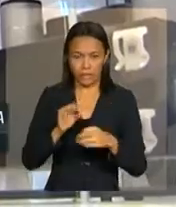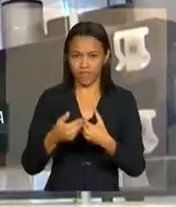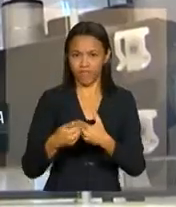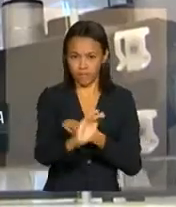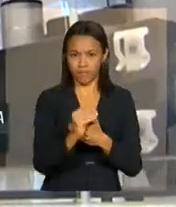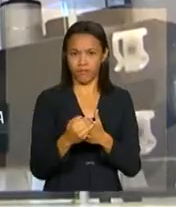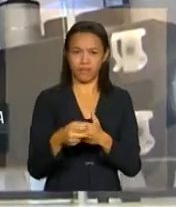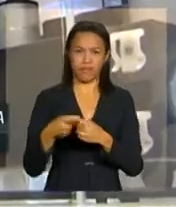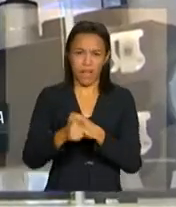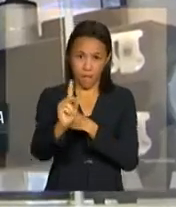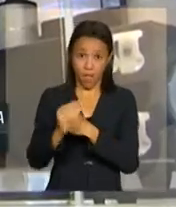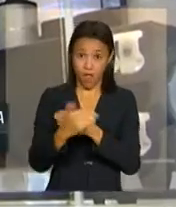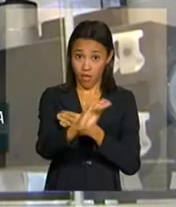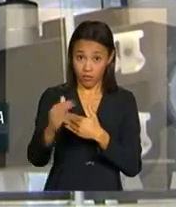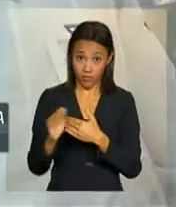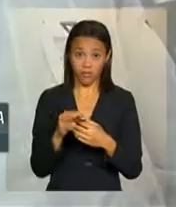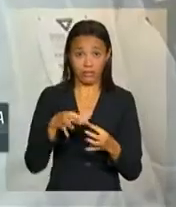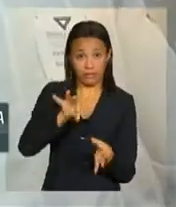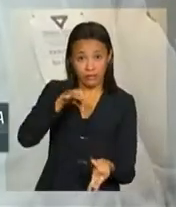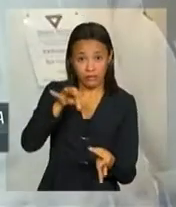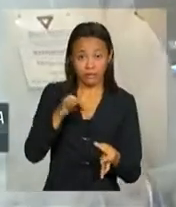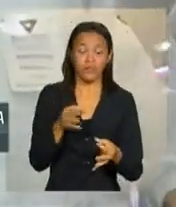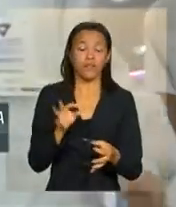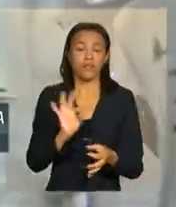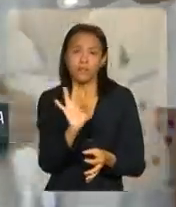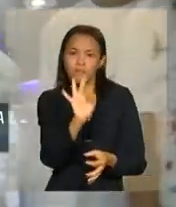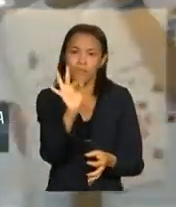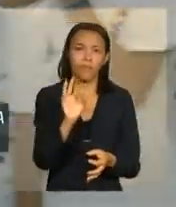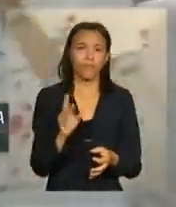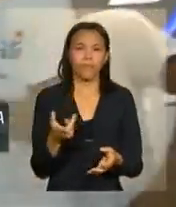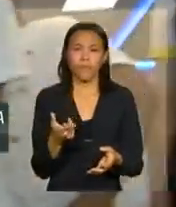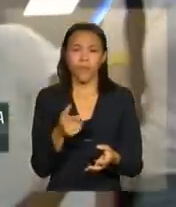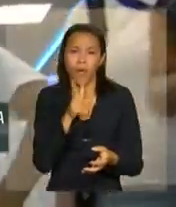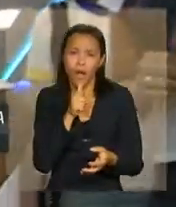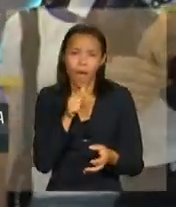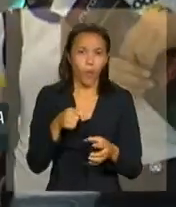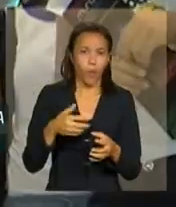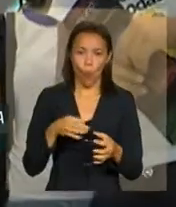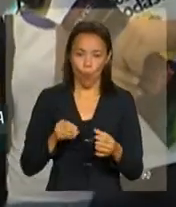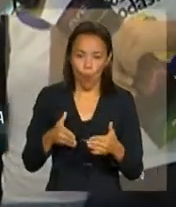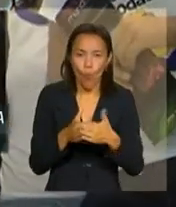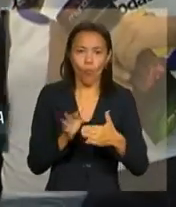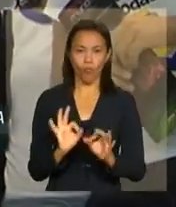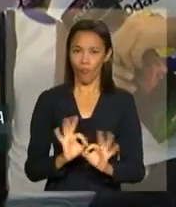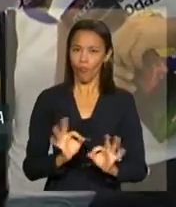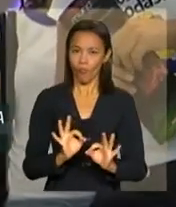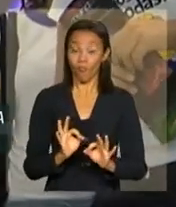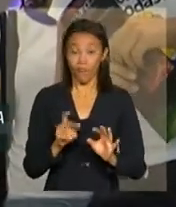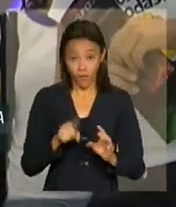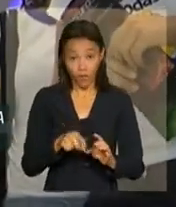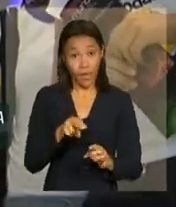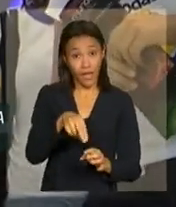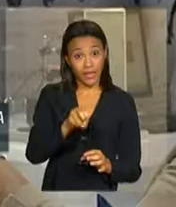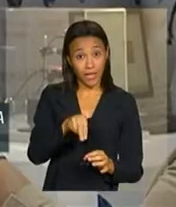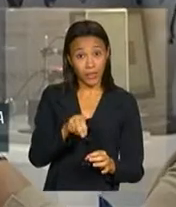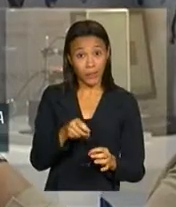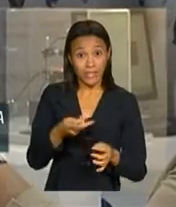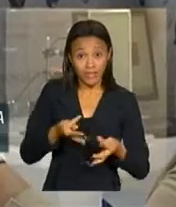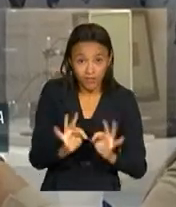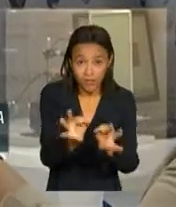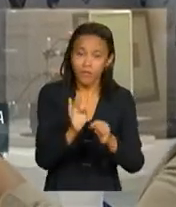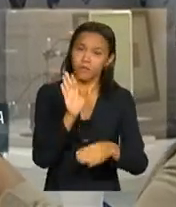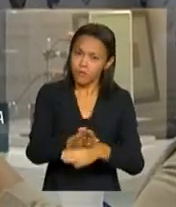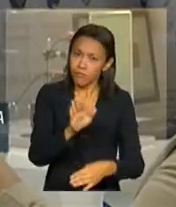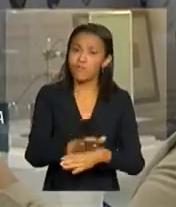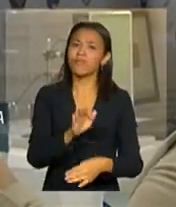tecido repelir insetos ou ele ser impermeável, coisas desse tipo. Então a nanotecnologia está